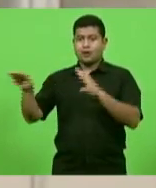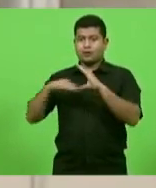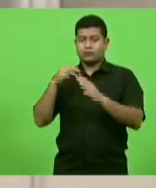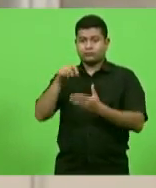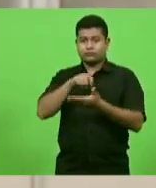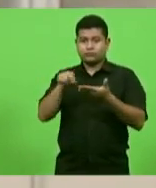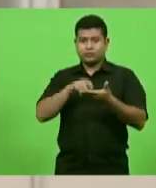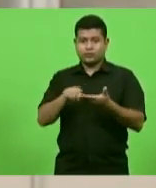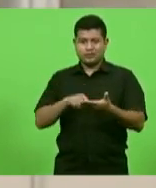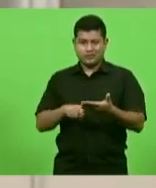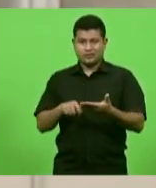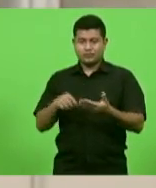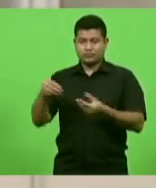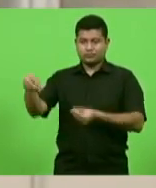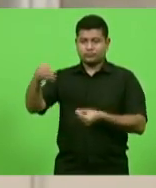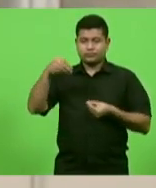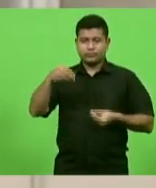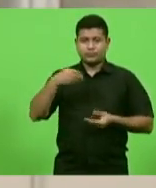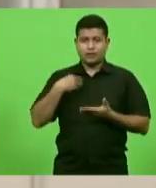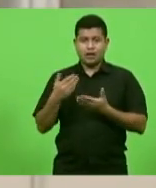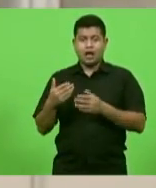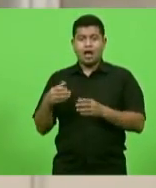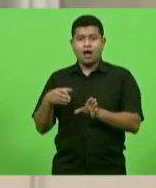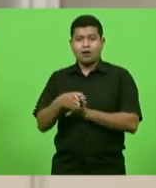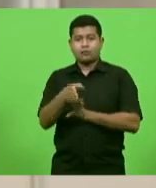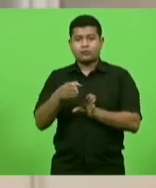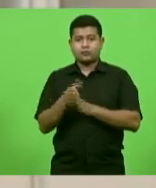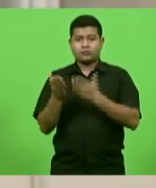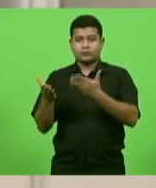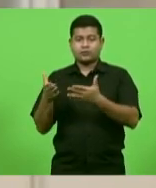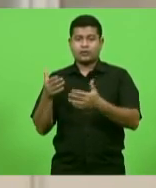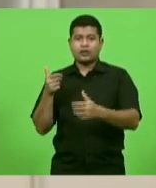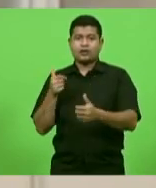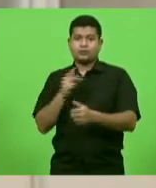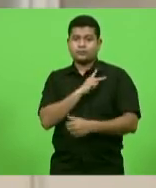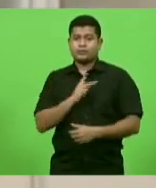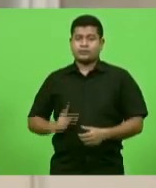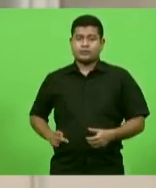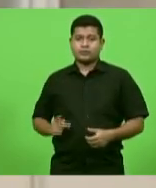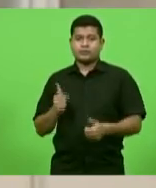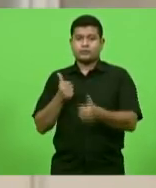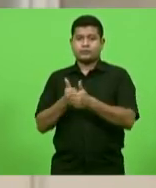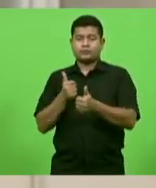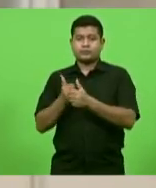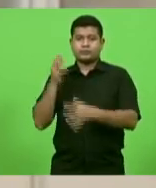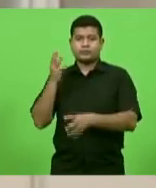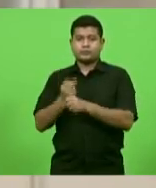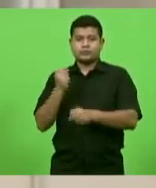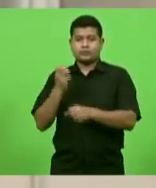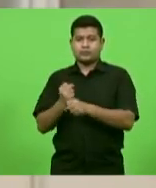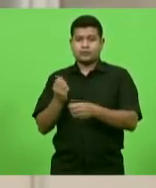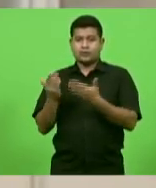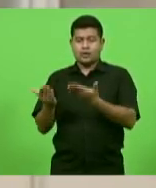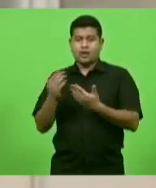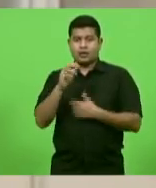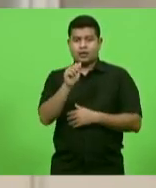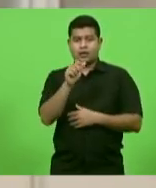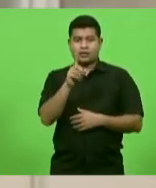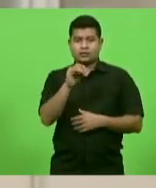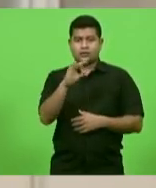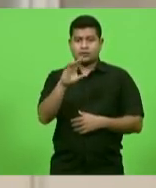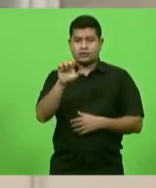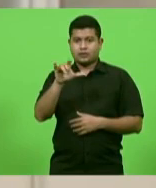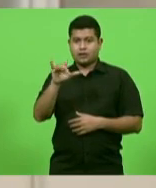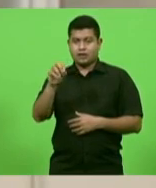as recomendações já externados pelo presidente do Tribunal de Contas senhor adircélio Moraes Ferreira por